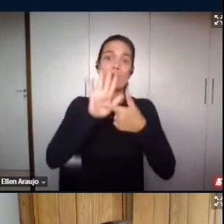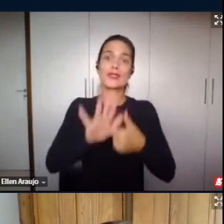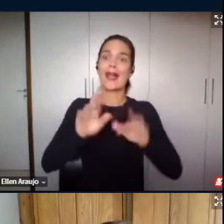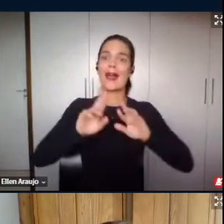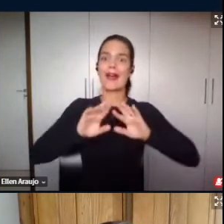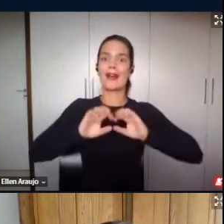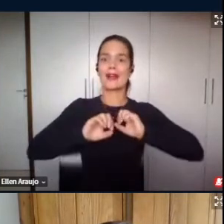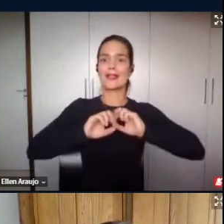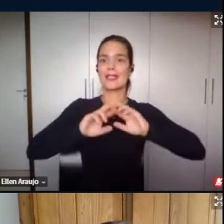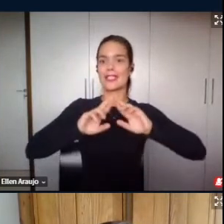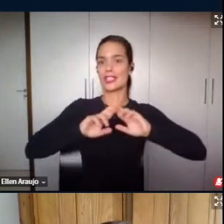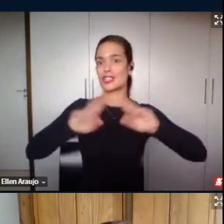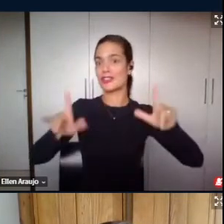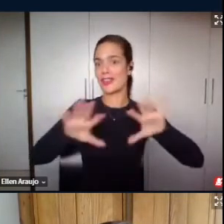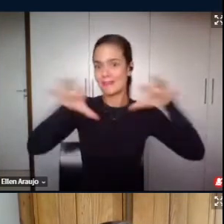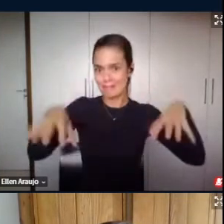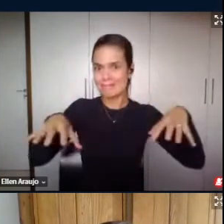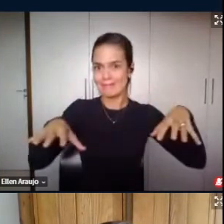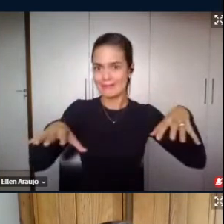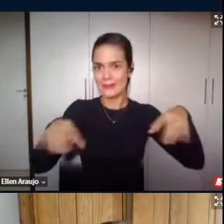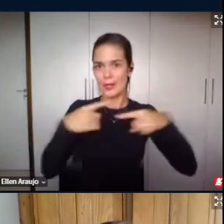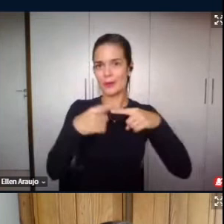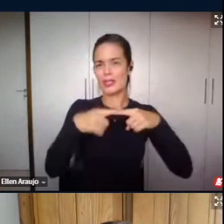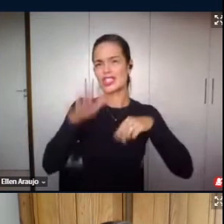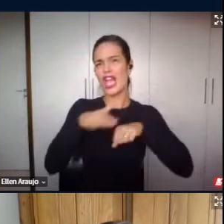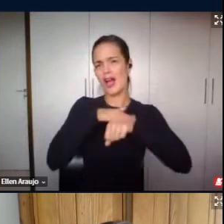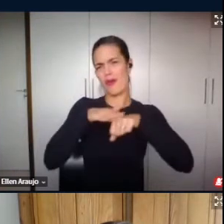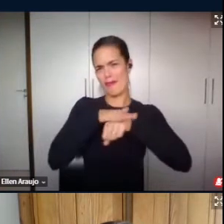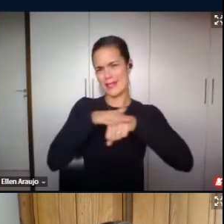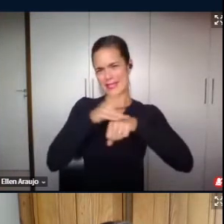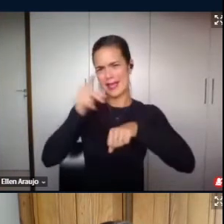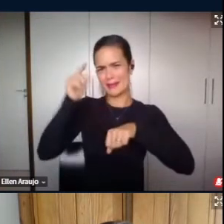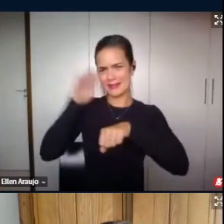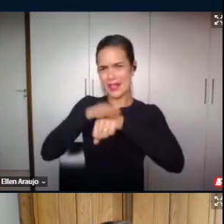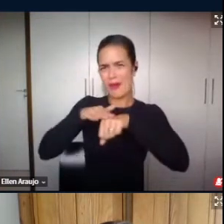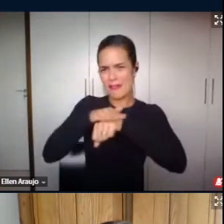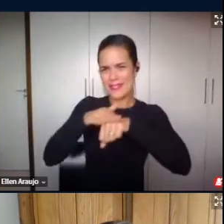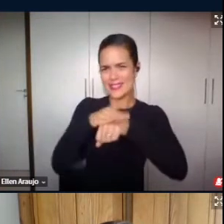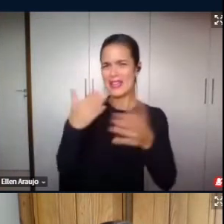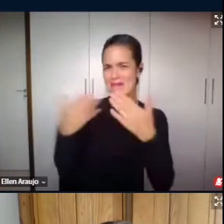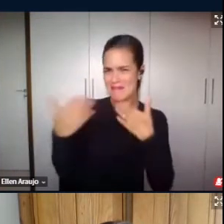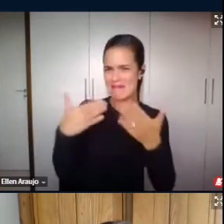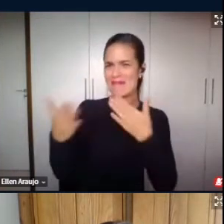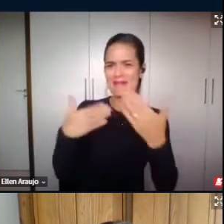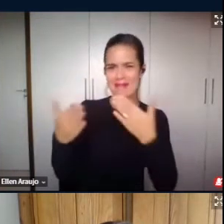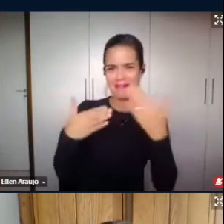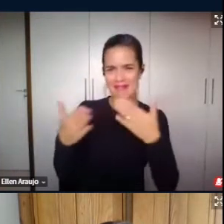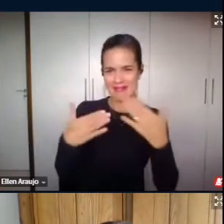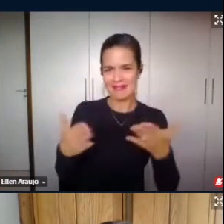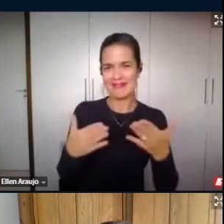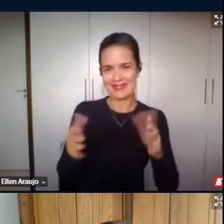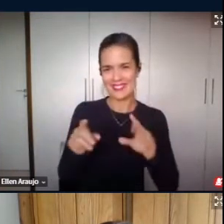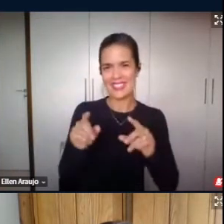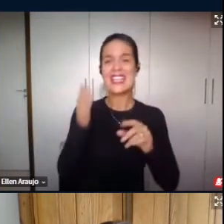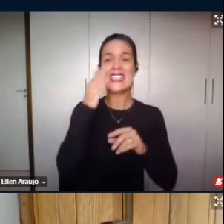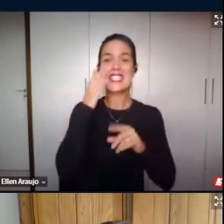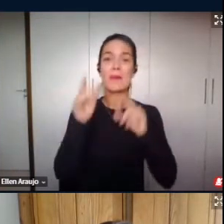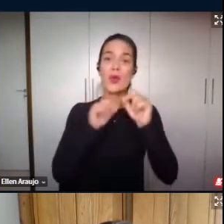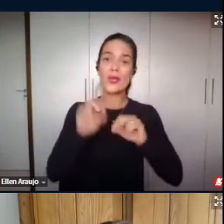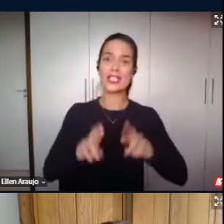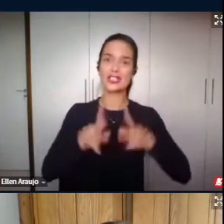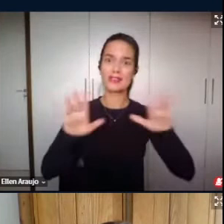tivemos várias conversas lá no Centro Lexiterm, em que eu dizia isso não, ele também sabe que não. Por